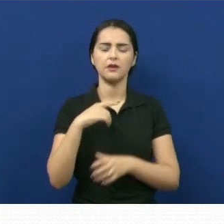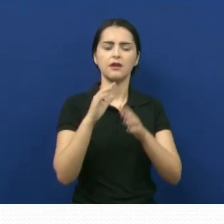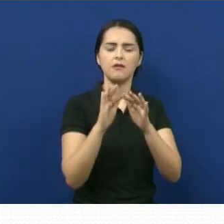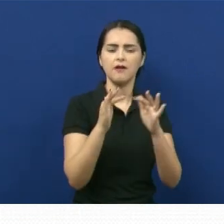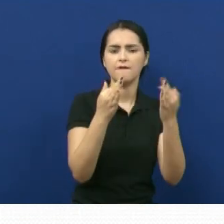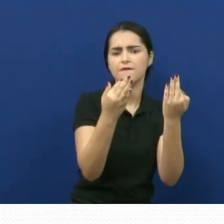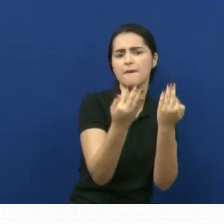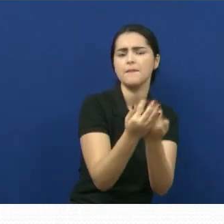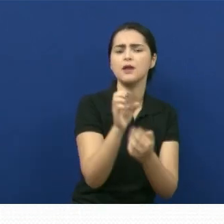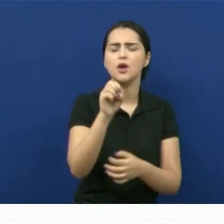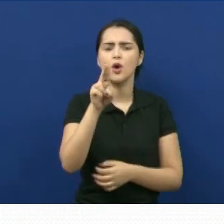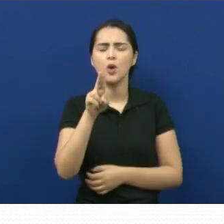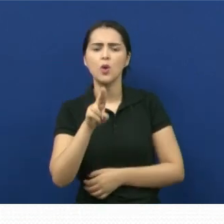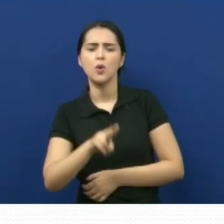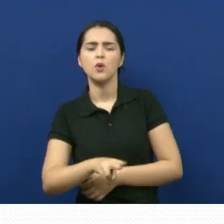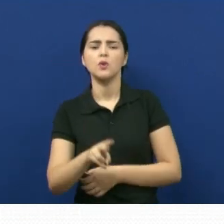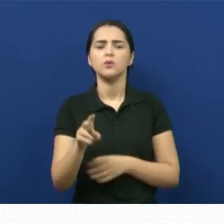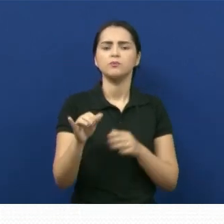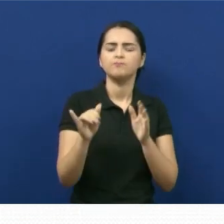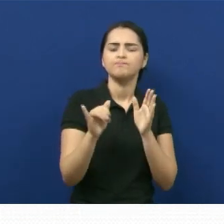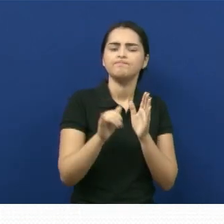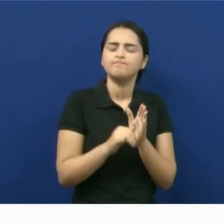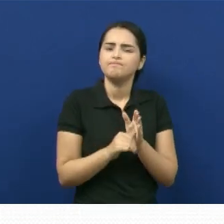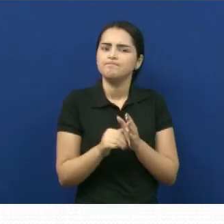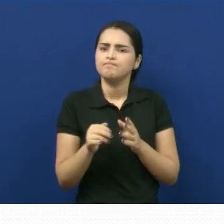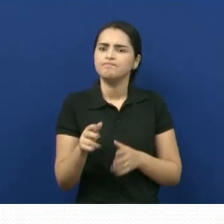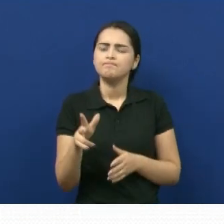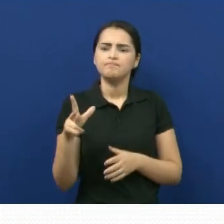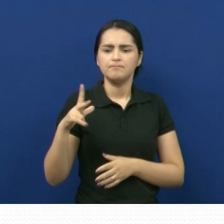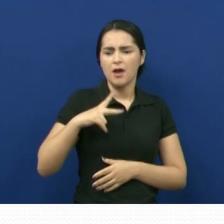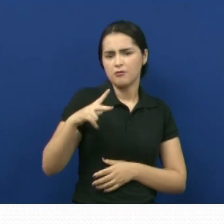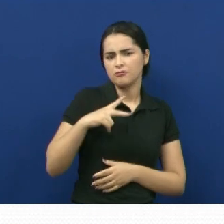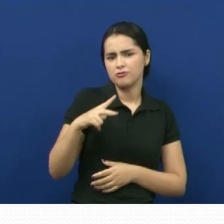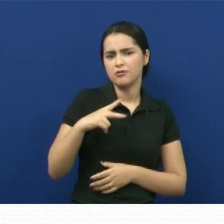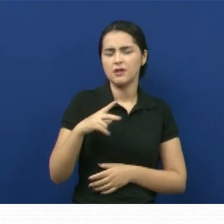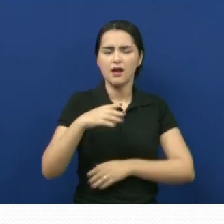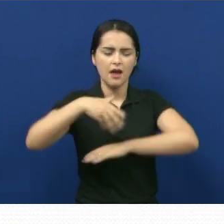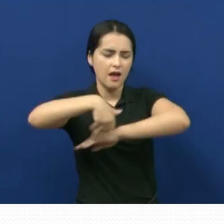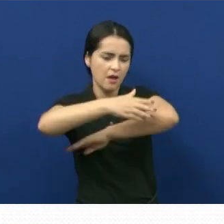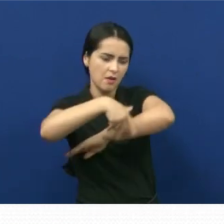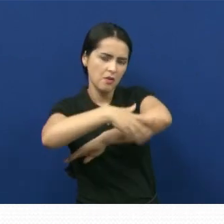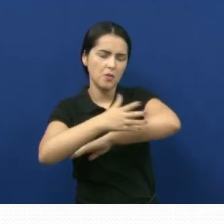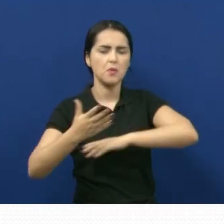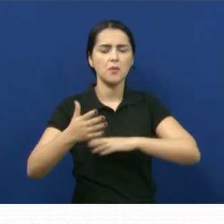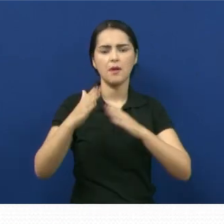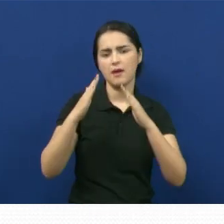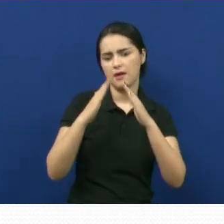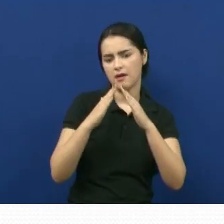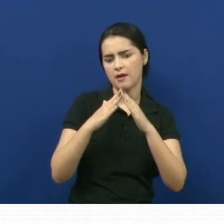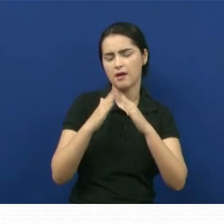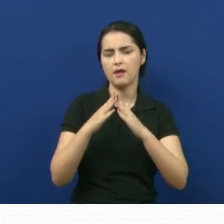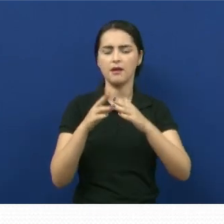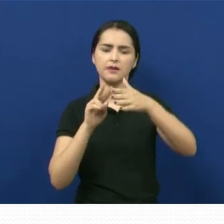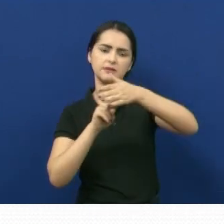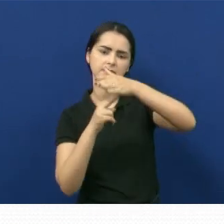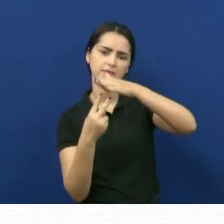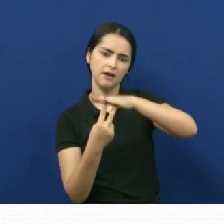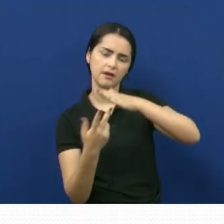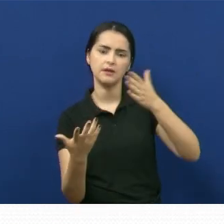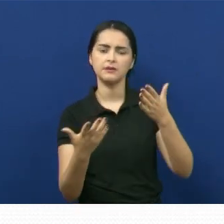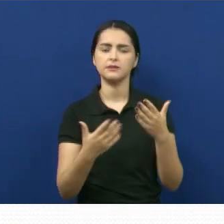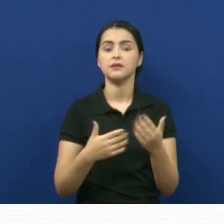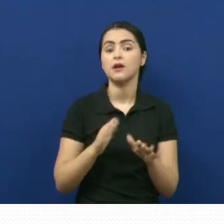familiaridade ou intimidade, como uma rua, uma praça ou a própria casa. A que